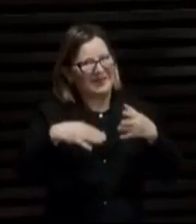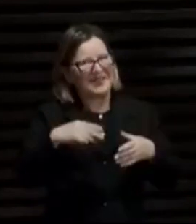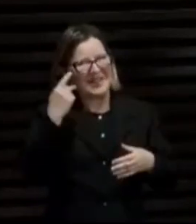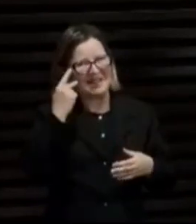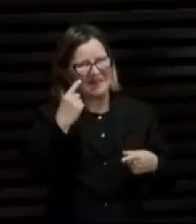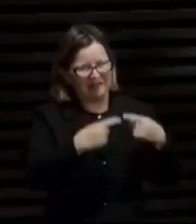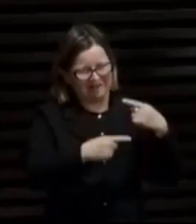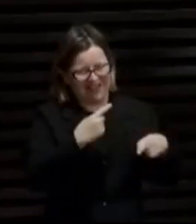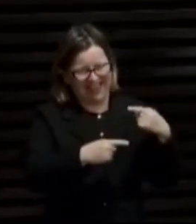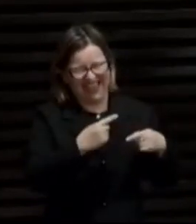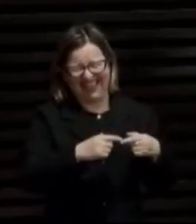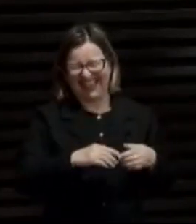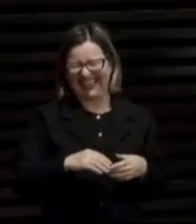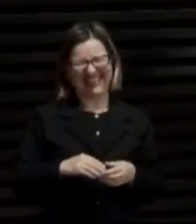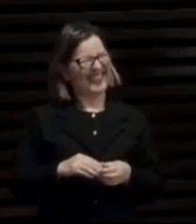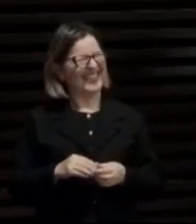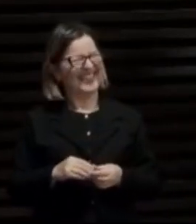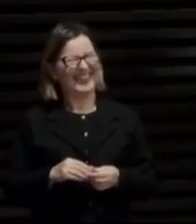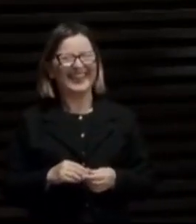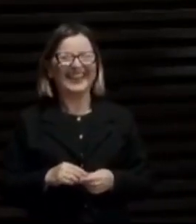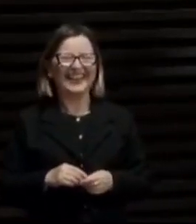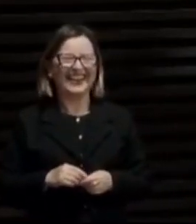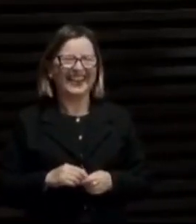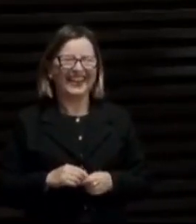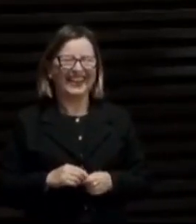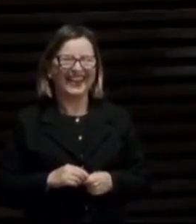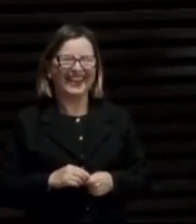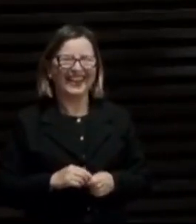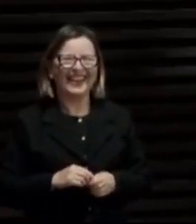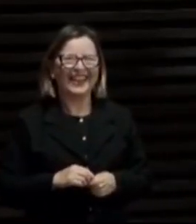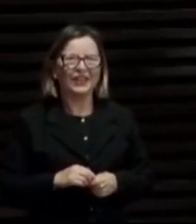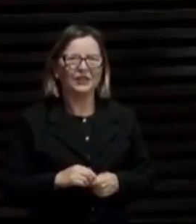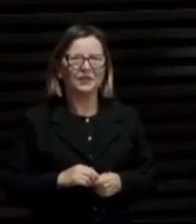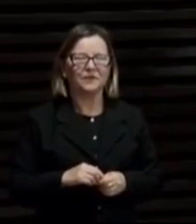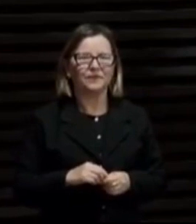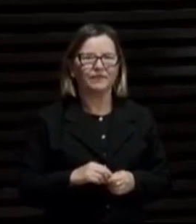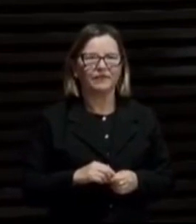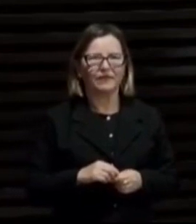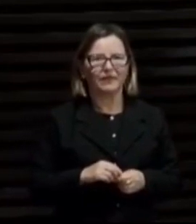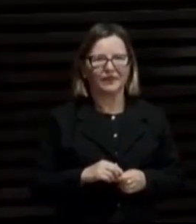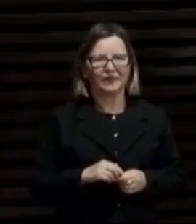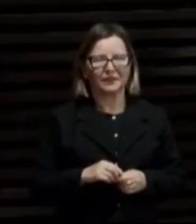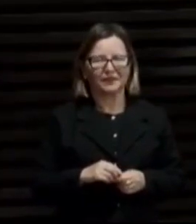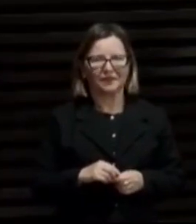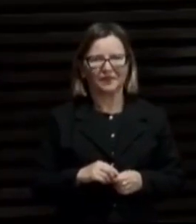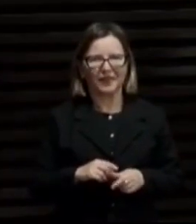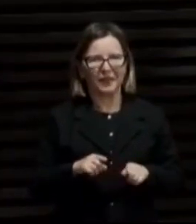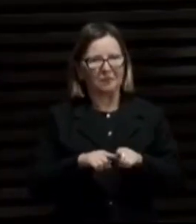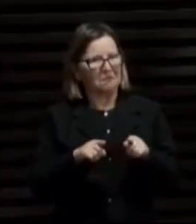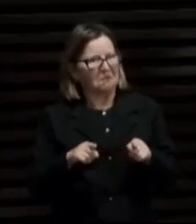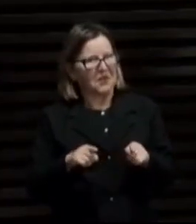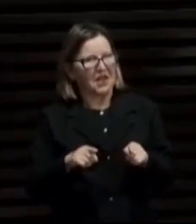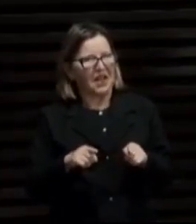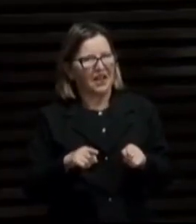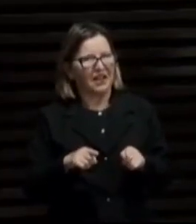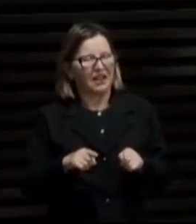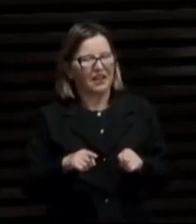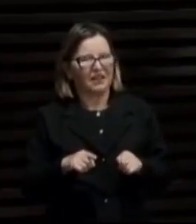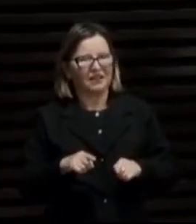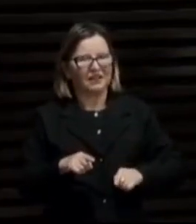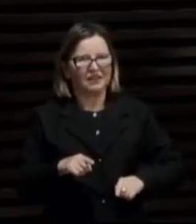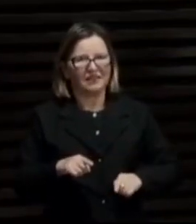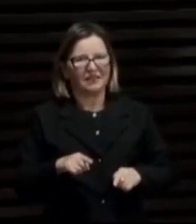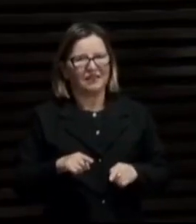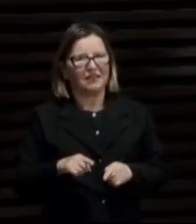Mas é a sine qua non, se não nascer de novo. Não tem coração, gente. Não tem coração para praticar as coisas de